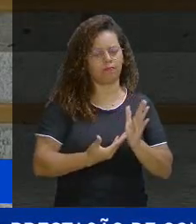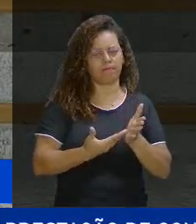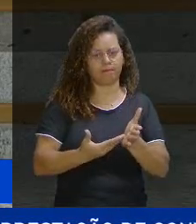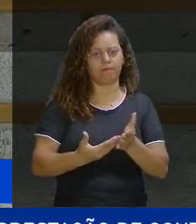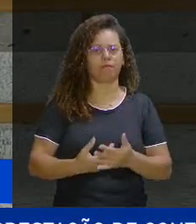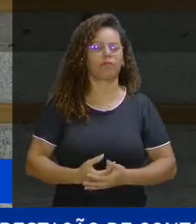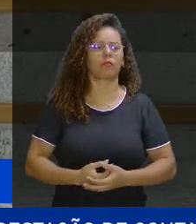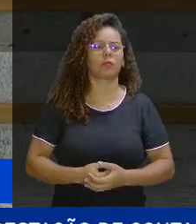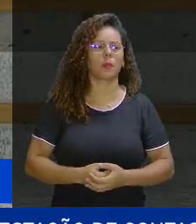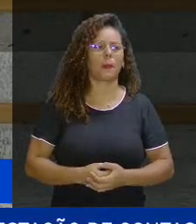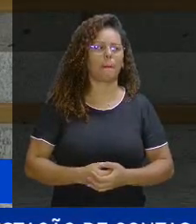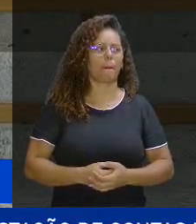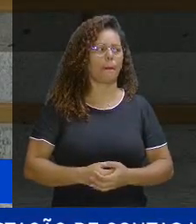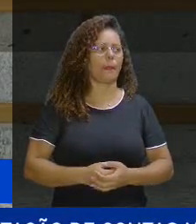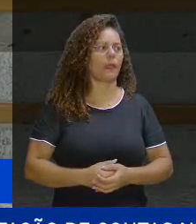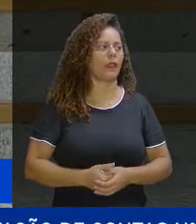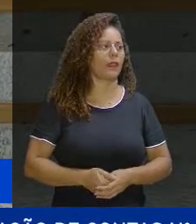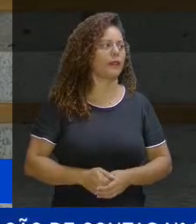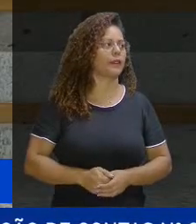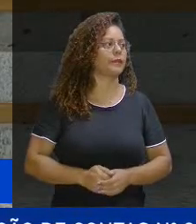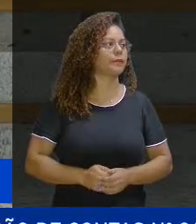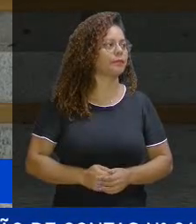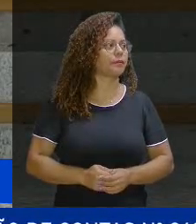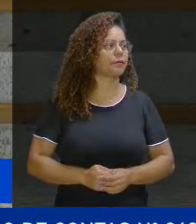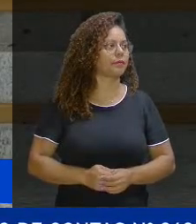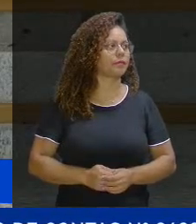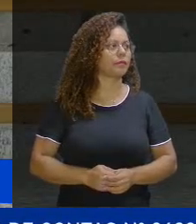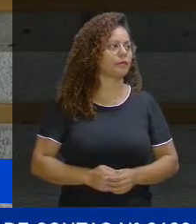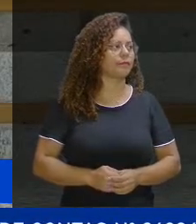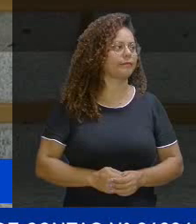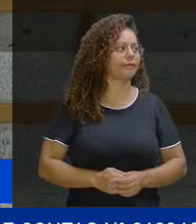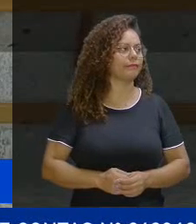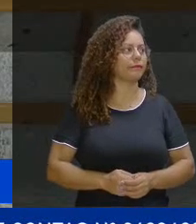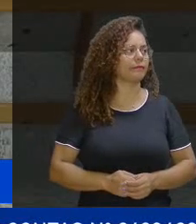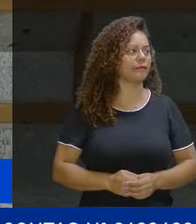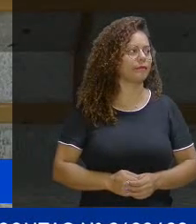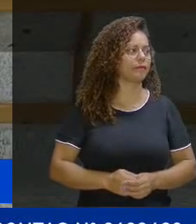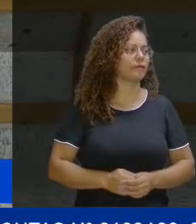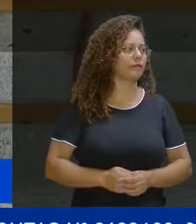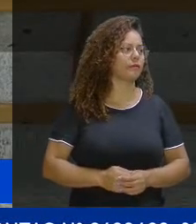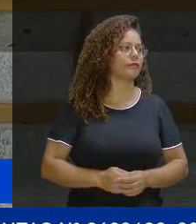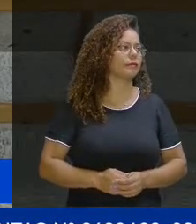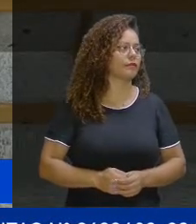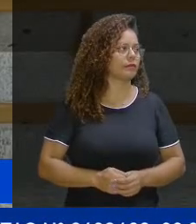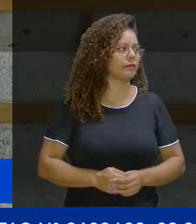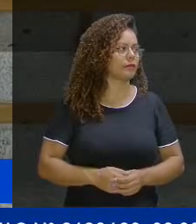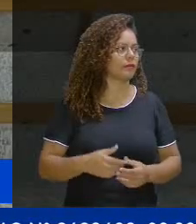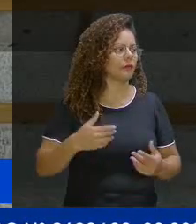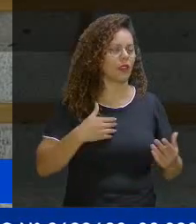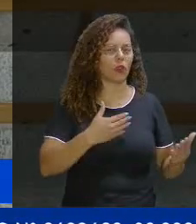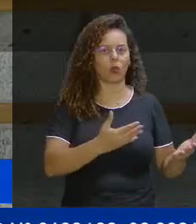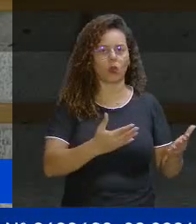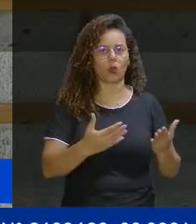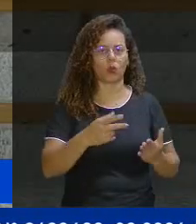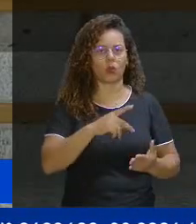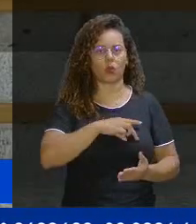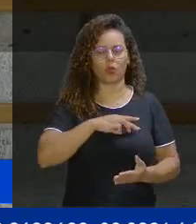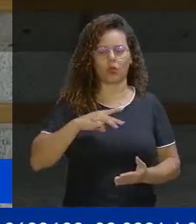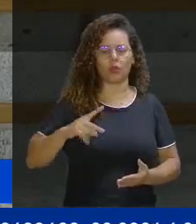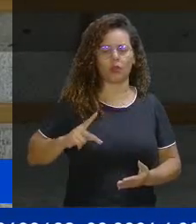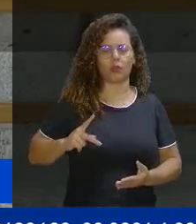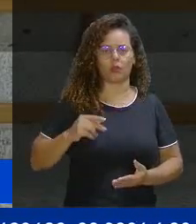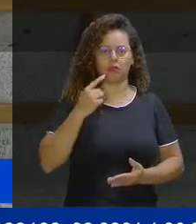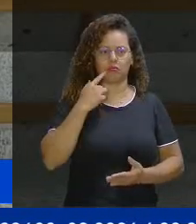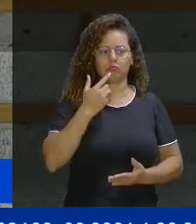na parte central da mesa, com a palavra de do Carmo Antônio. Senhora Procuradora, o recorrente ao Ministério Público Eleitoral, está